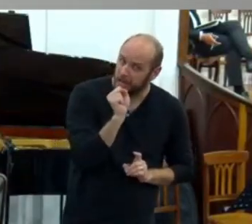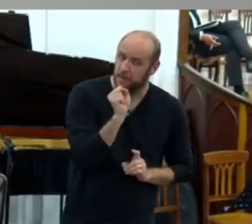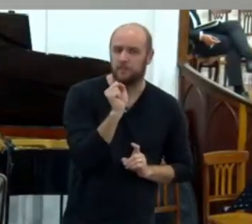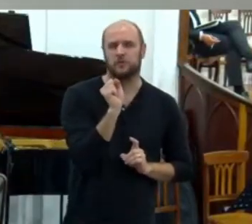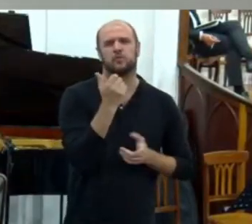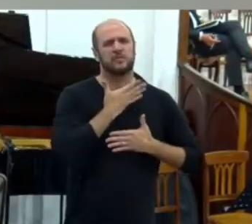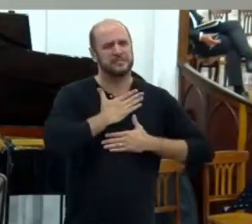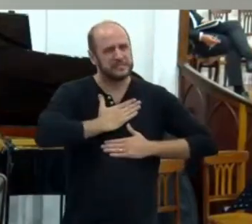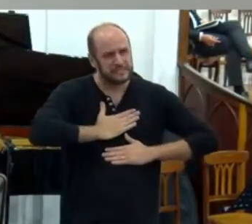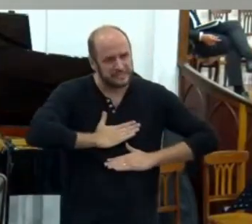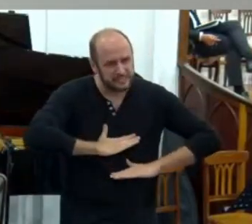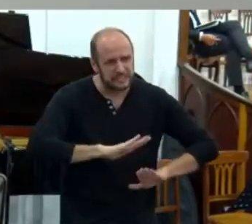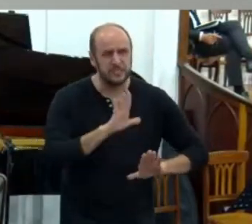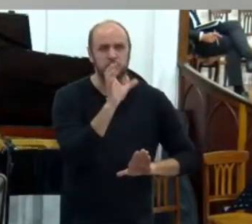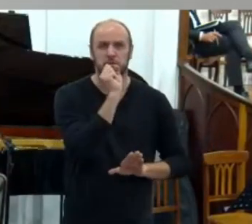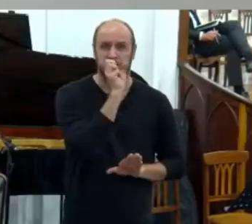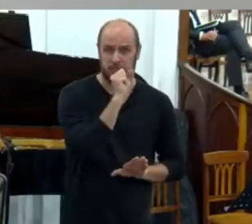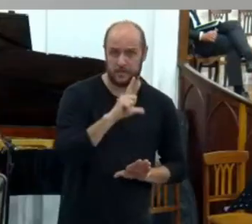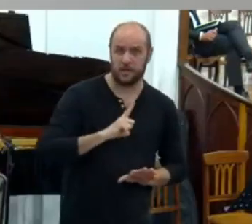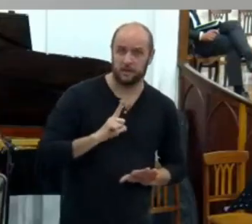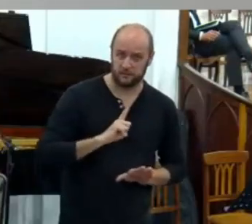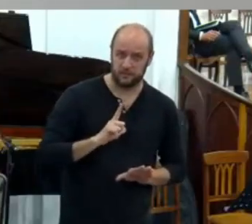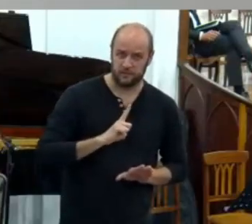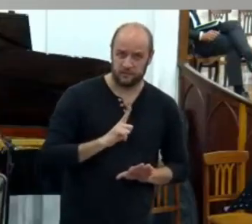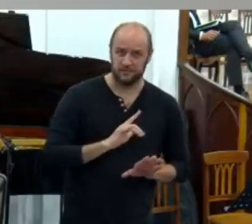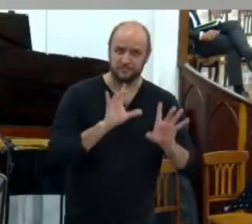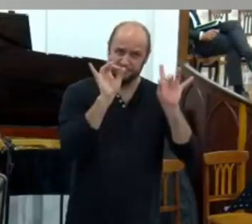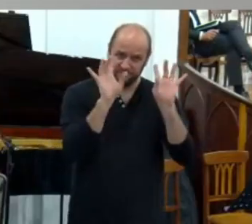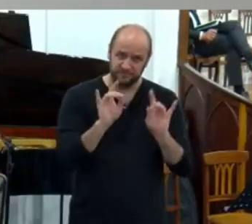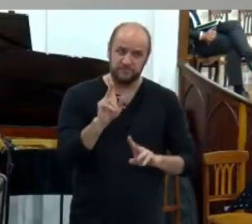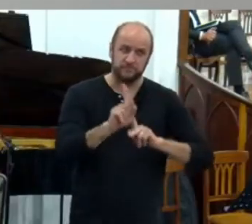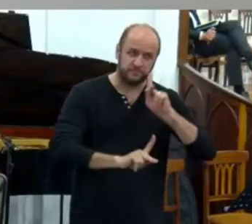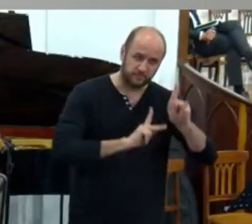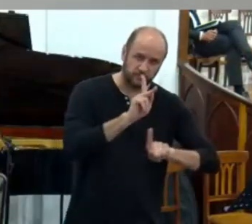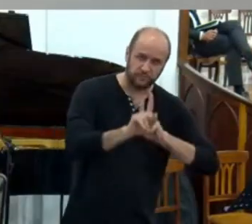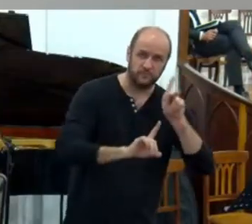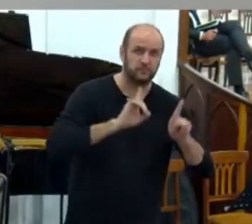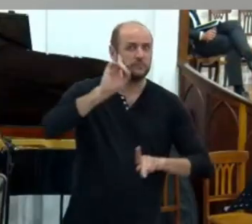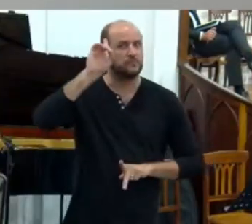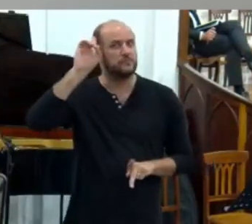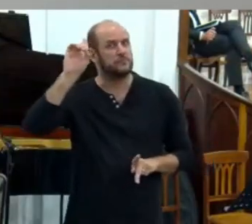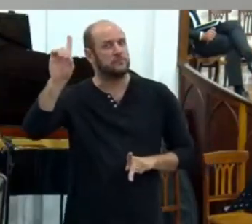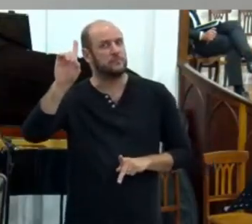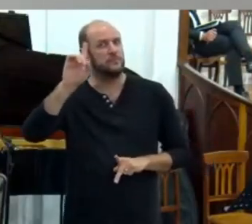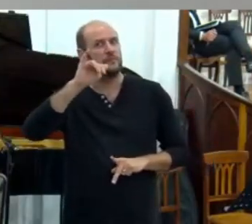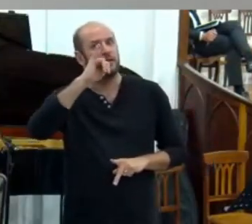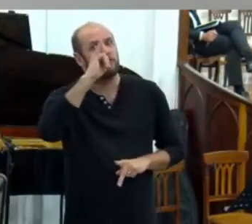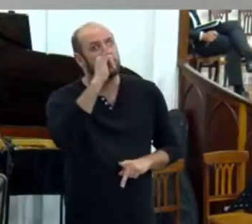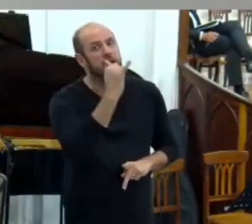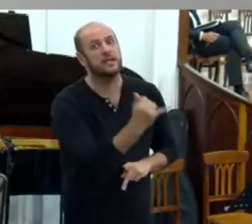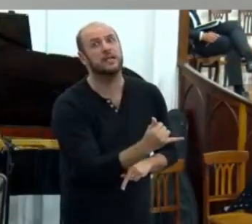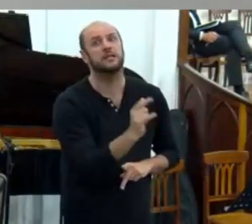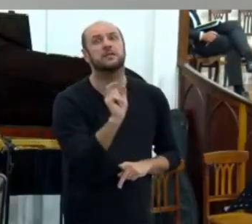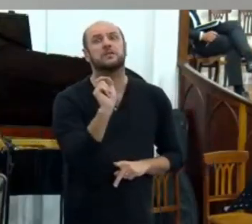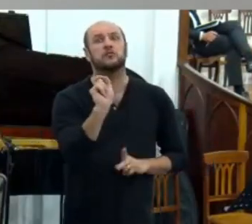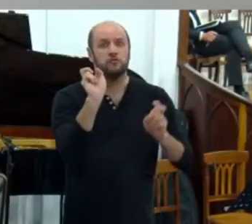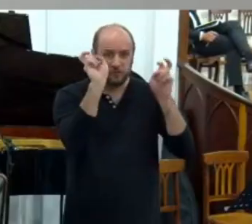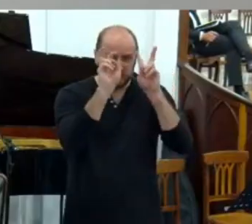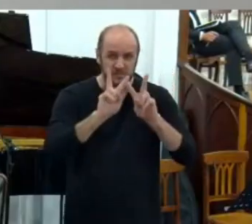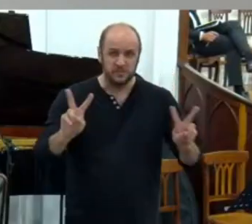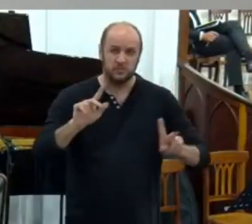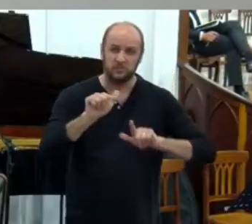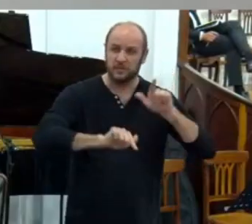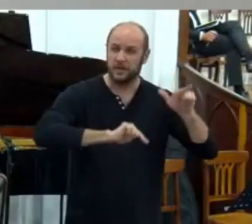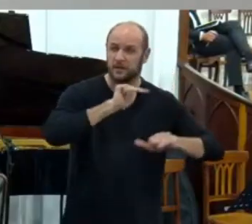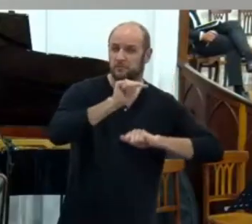do repouso sabático, que está reservado ao povo de Deus, falamos de algo, ou de um aspecto da obra